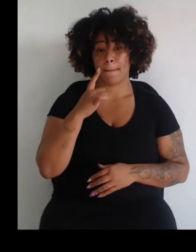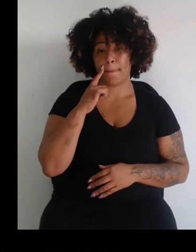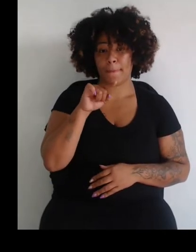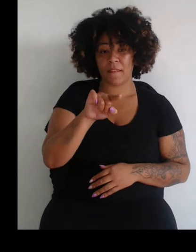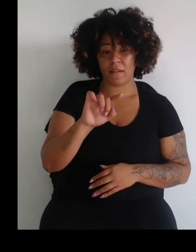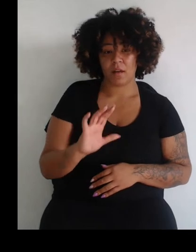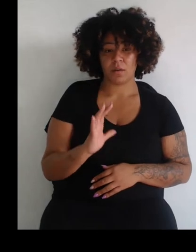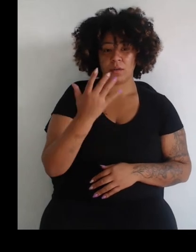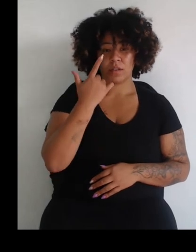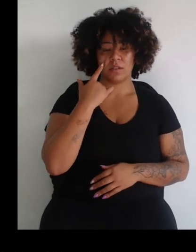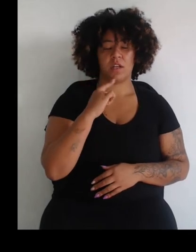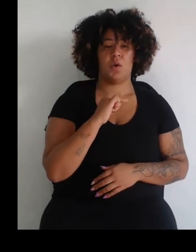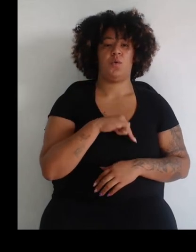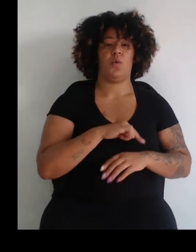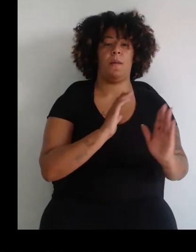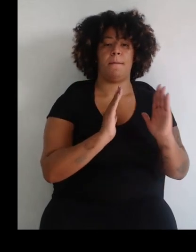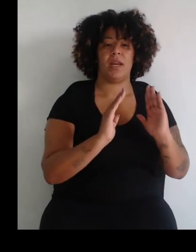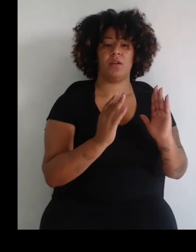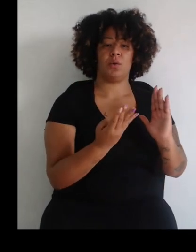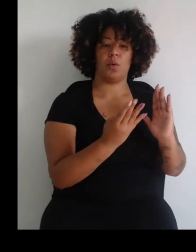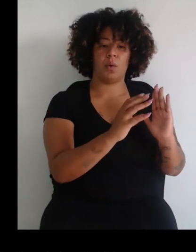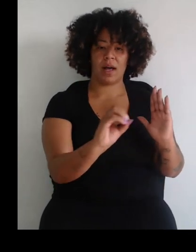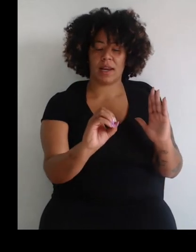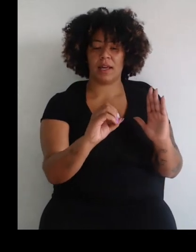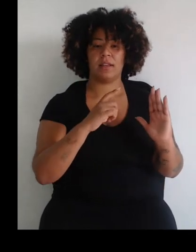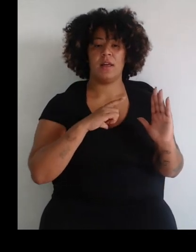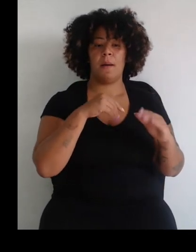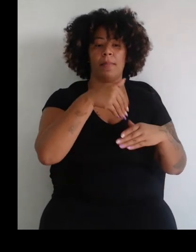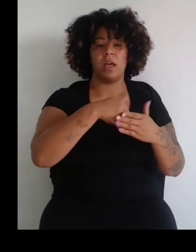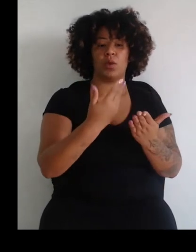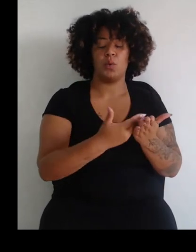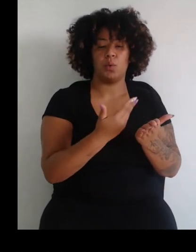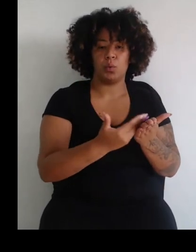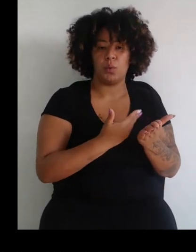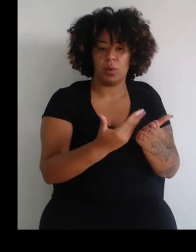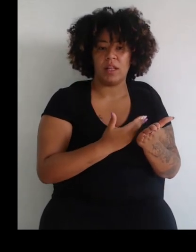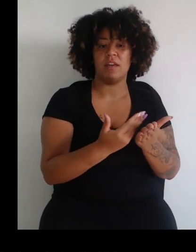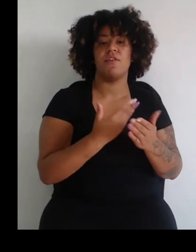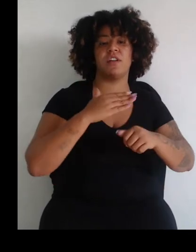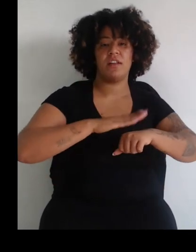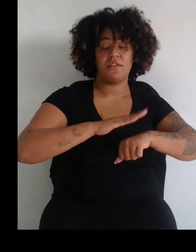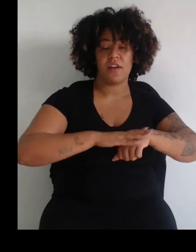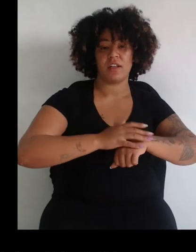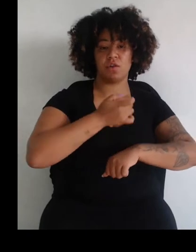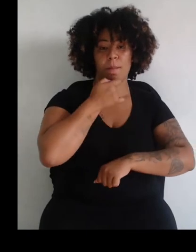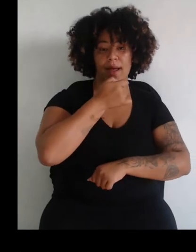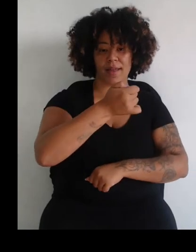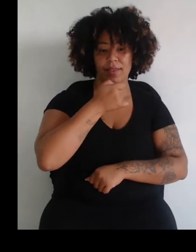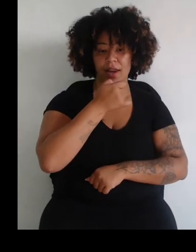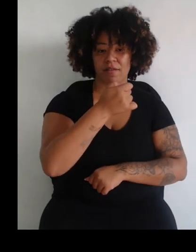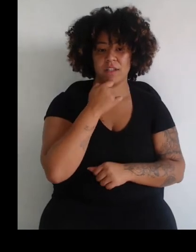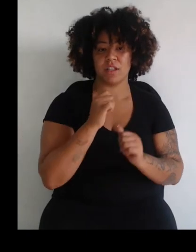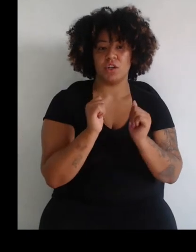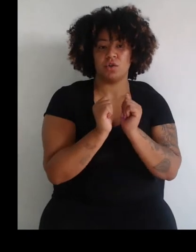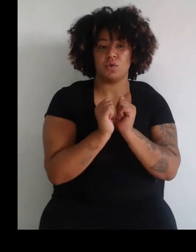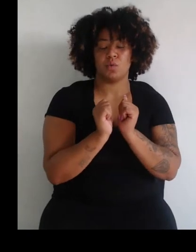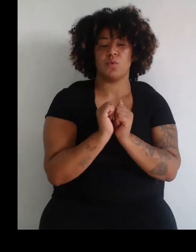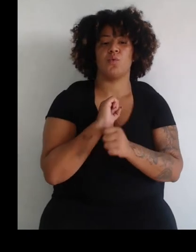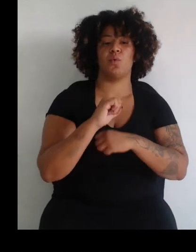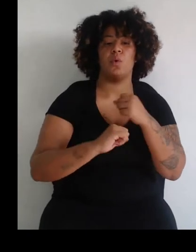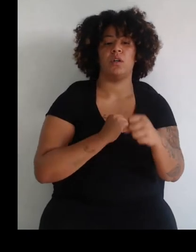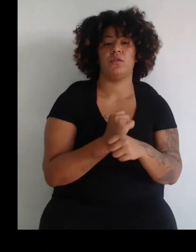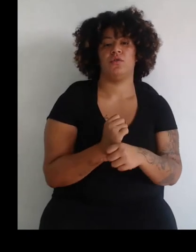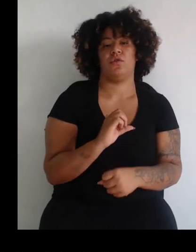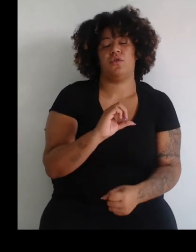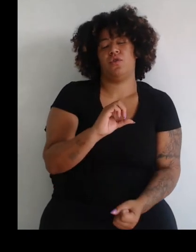de David Silvestre entrevistas com Francis Bacon publicado pela primeira vez em 75 como observou o Michael Pepe